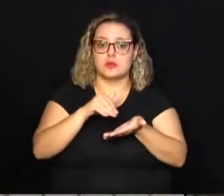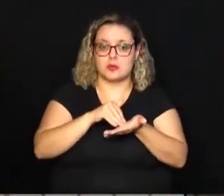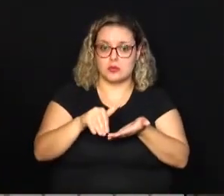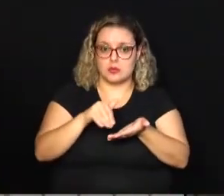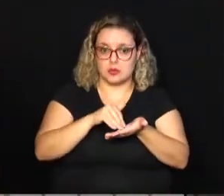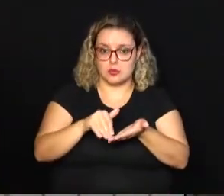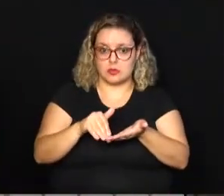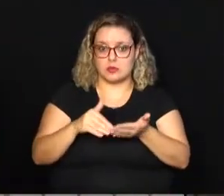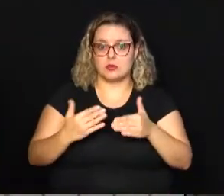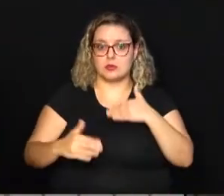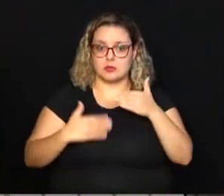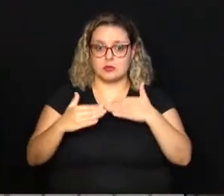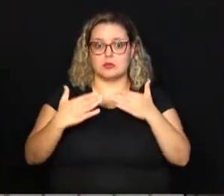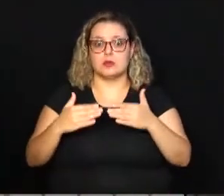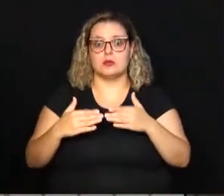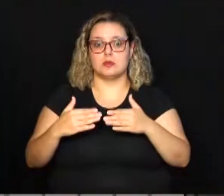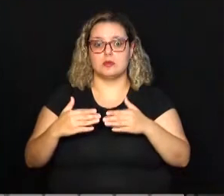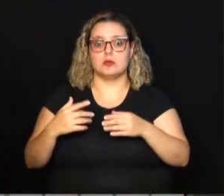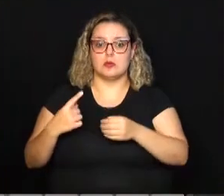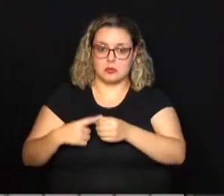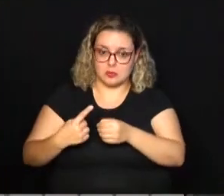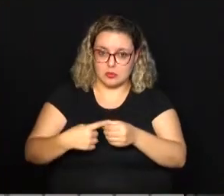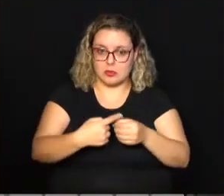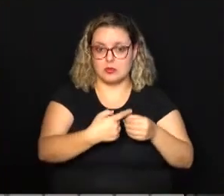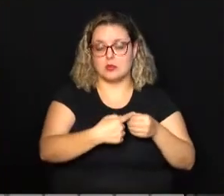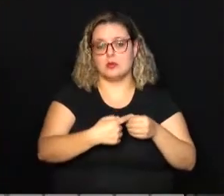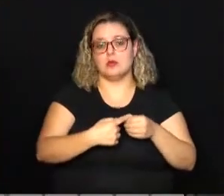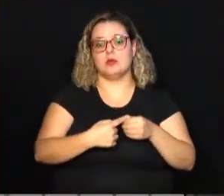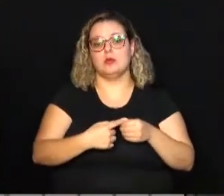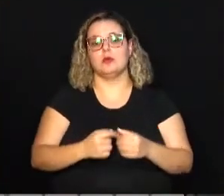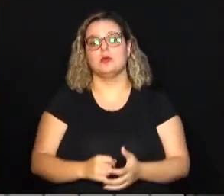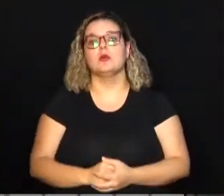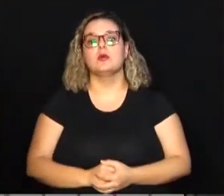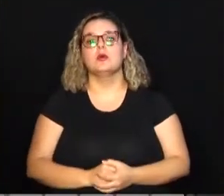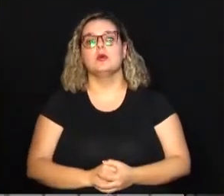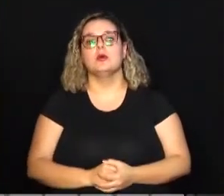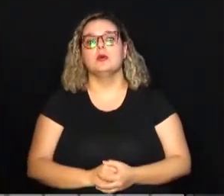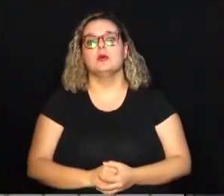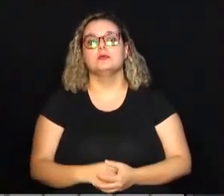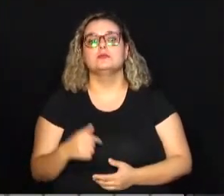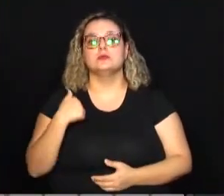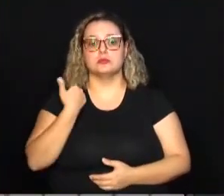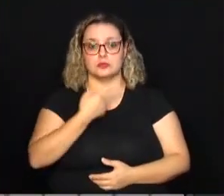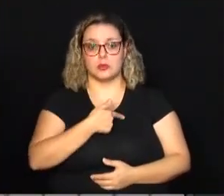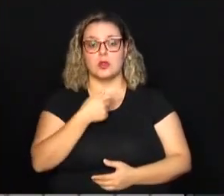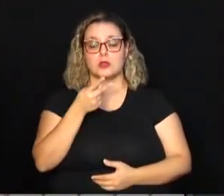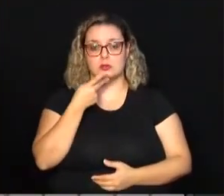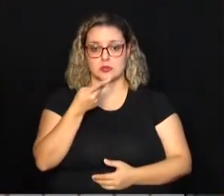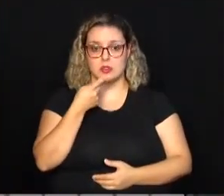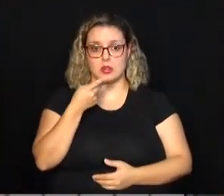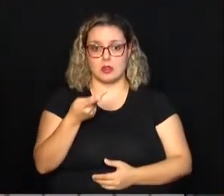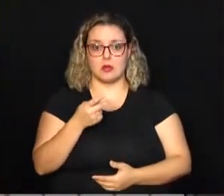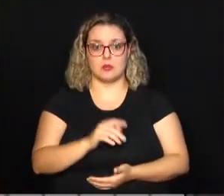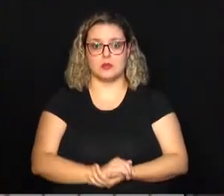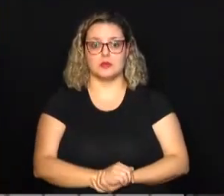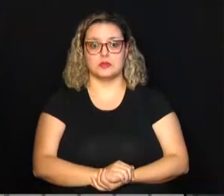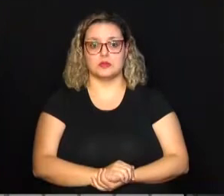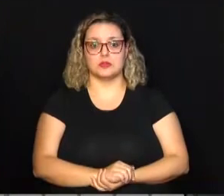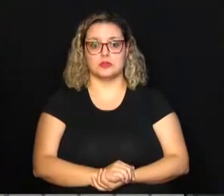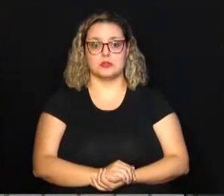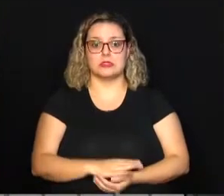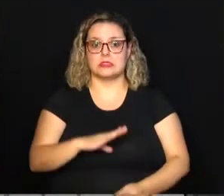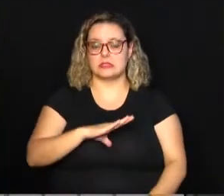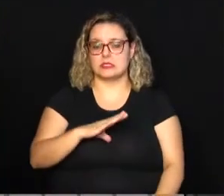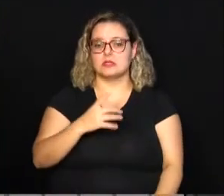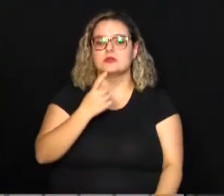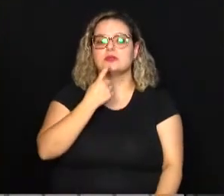de Desenvolvimento Regional, o Marco Vignoli, nós apontamos né, como o senhor bem disse, que Campinas,